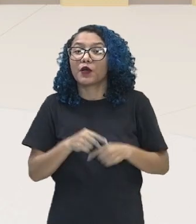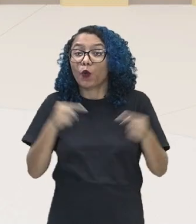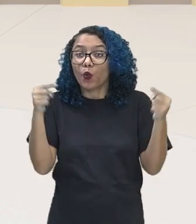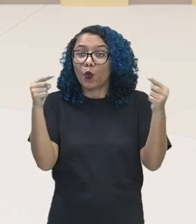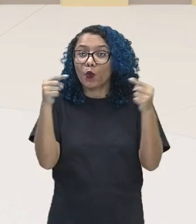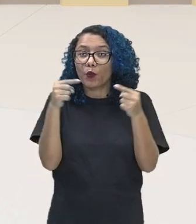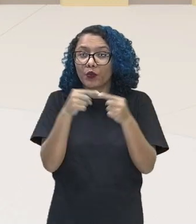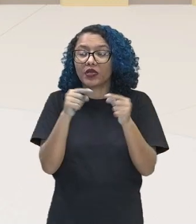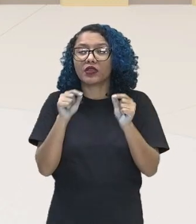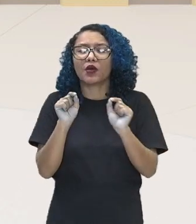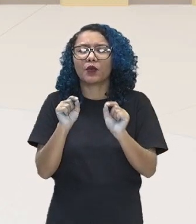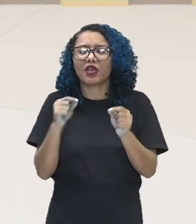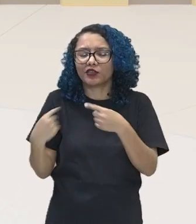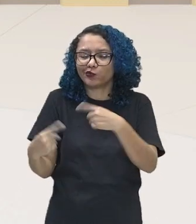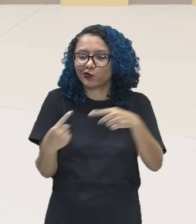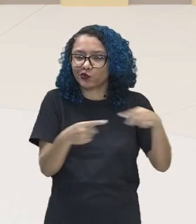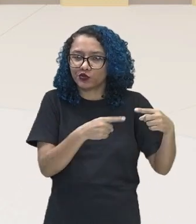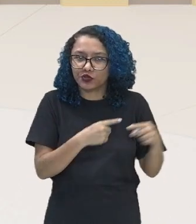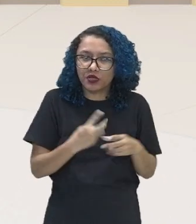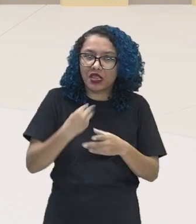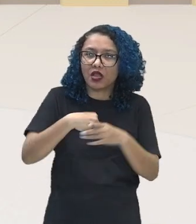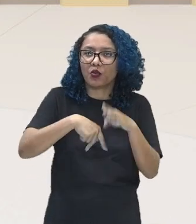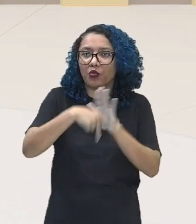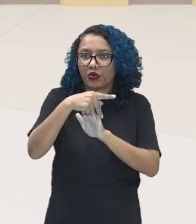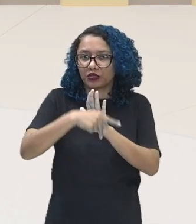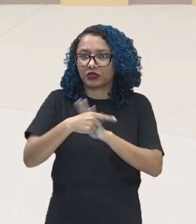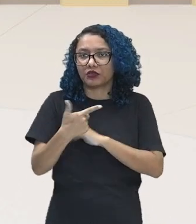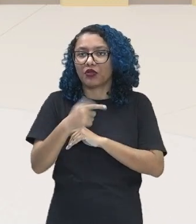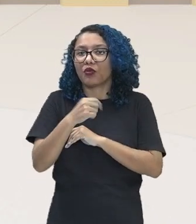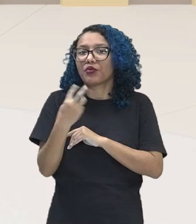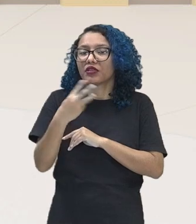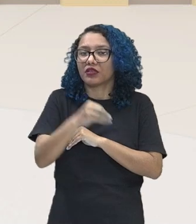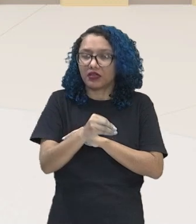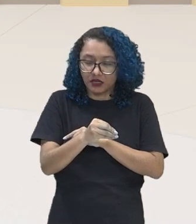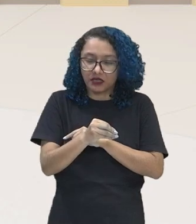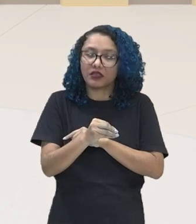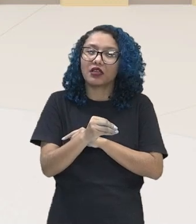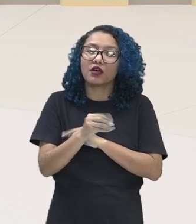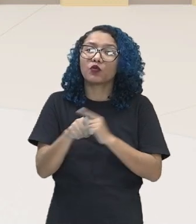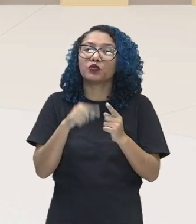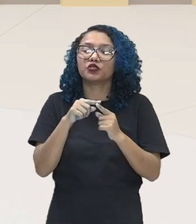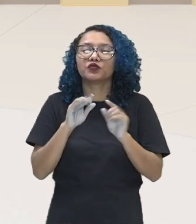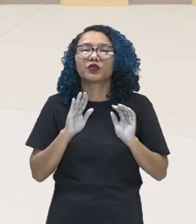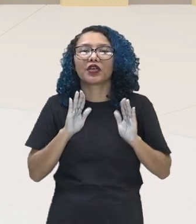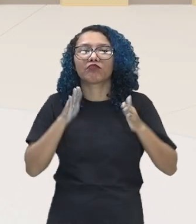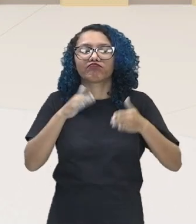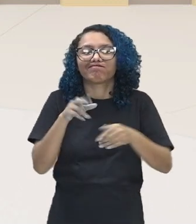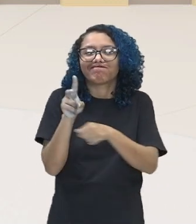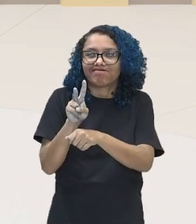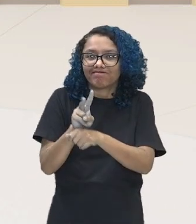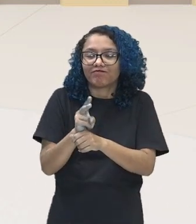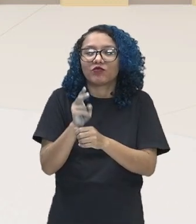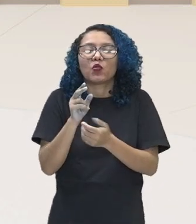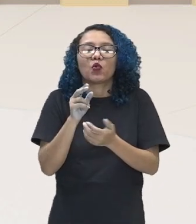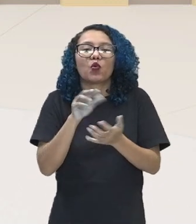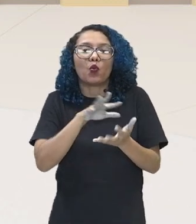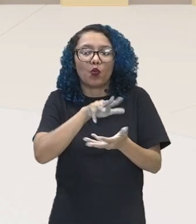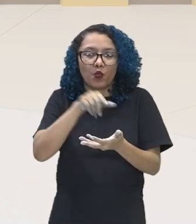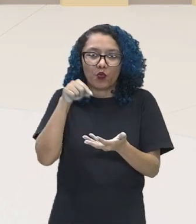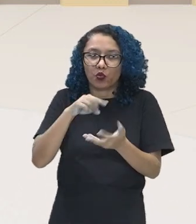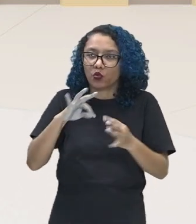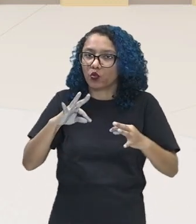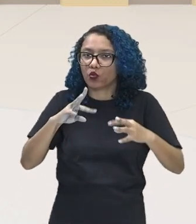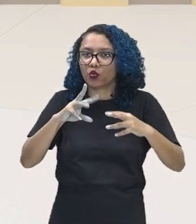foram discutidos aí na Agenda 2030 a fim de englobar o planeta como um todo e estar presente